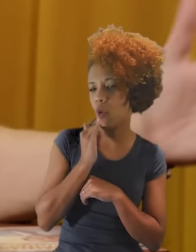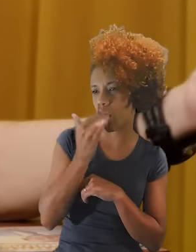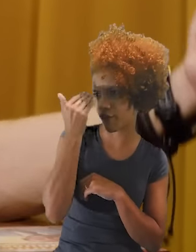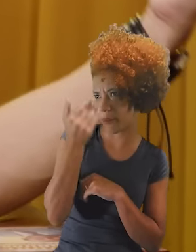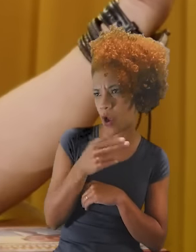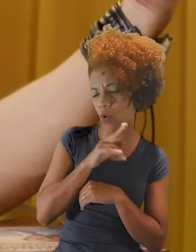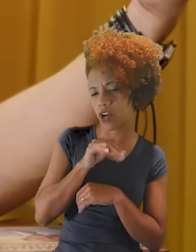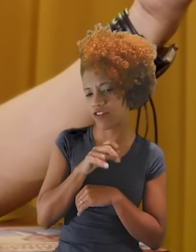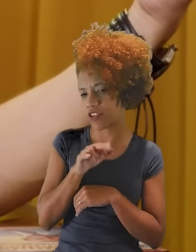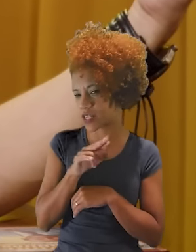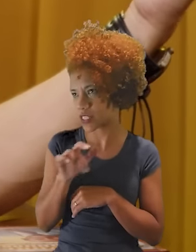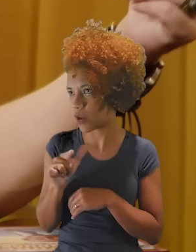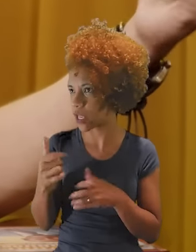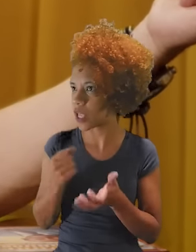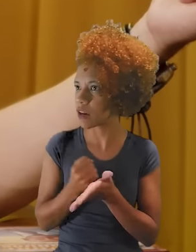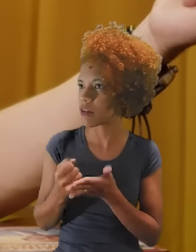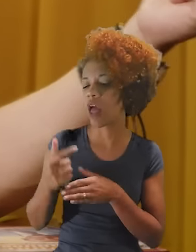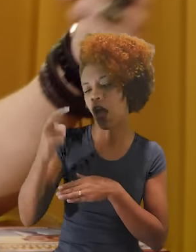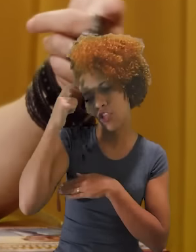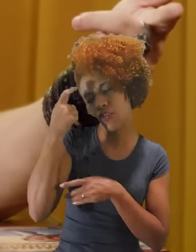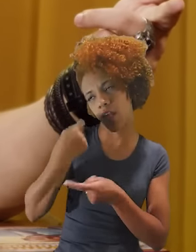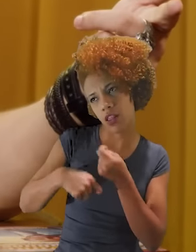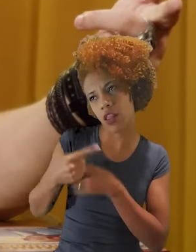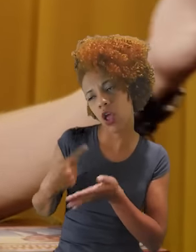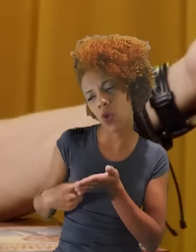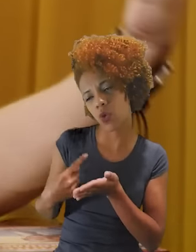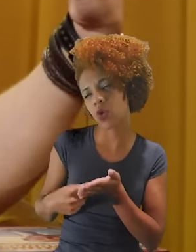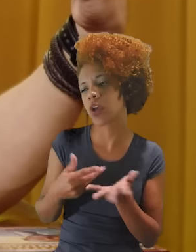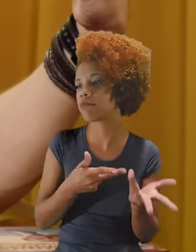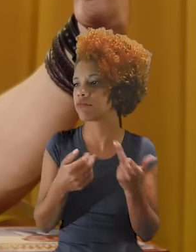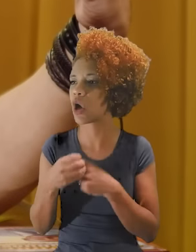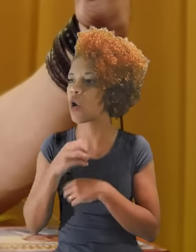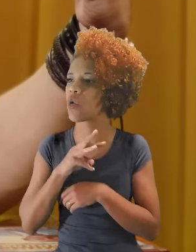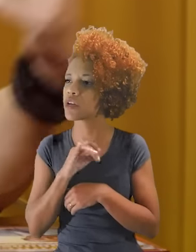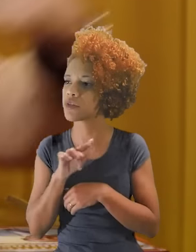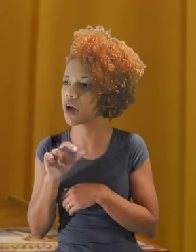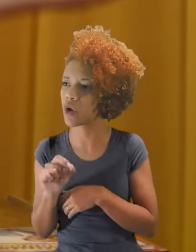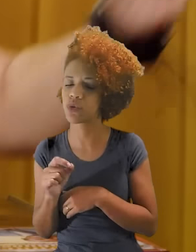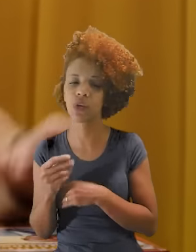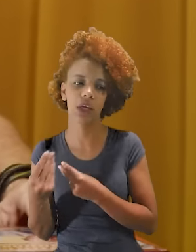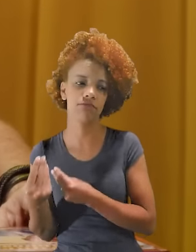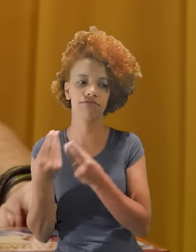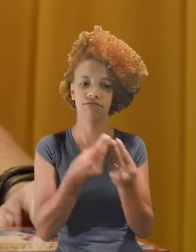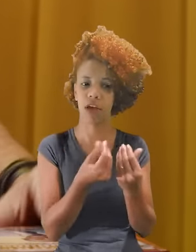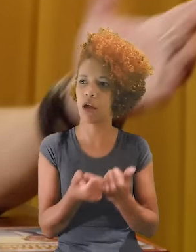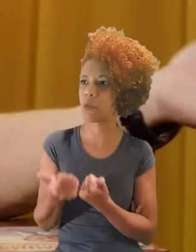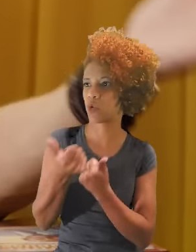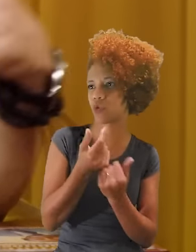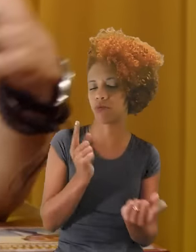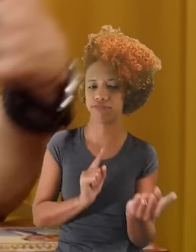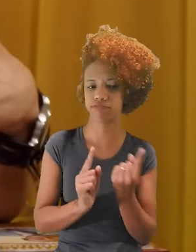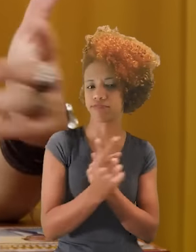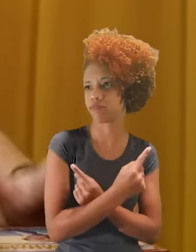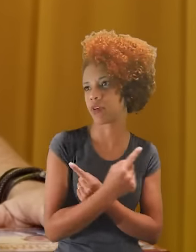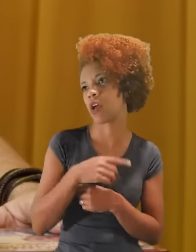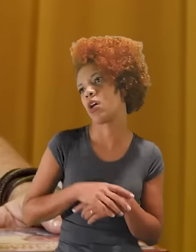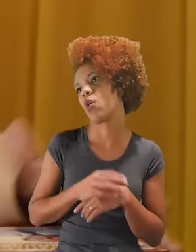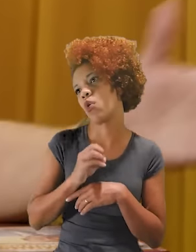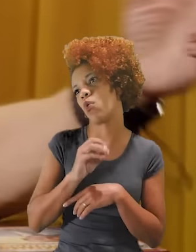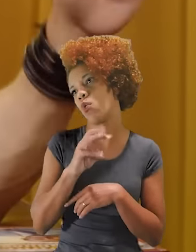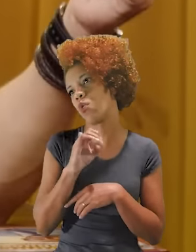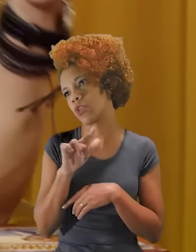famoso, que a Universal queria o cara. Cara, a Disney negociou, o Iger negociou, eles trouxeram o Oswald de volta pra Disney e deram o cara pra eles. Então, assim, hoje o Oswald de novo